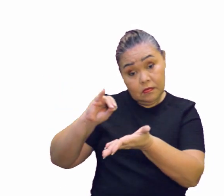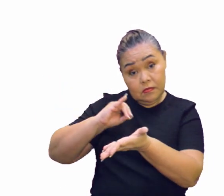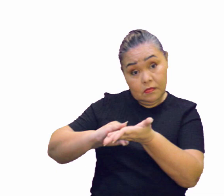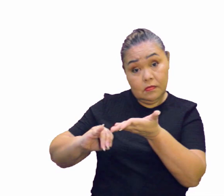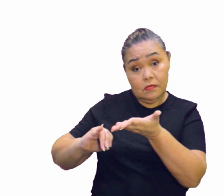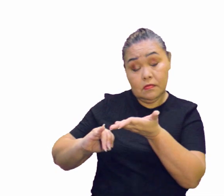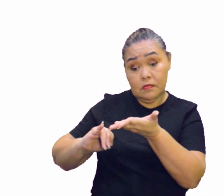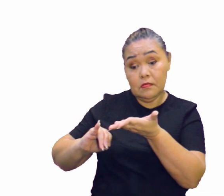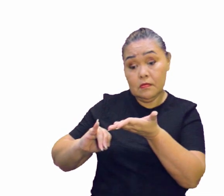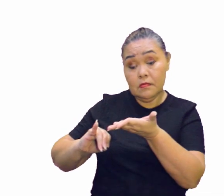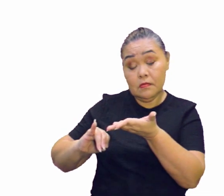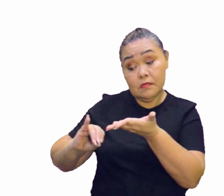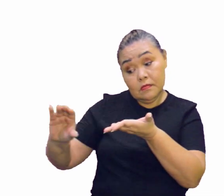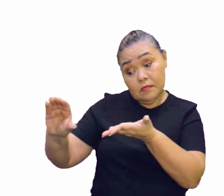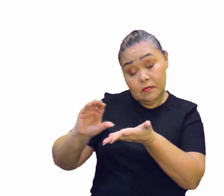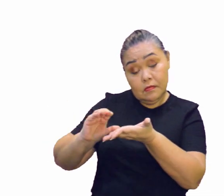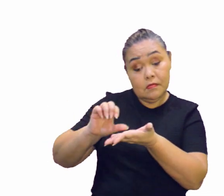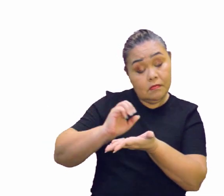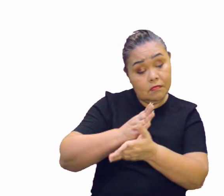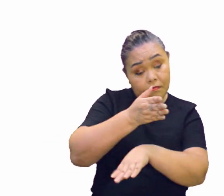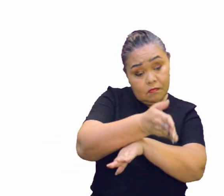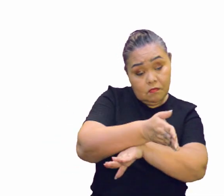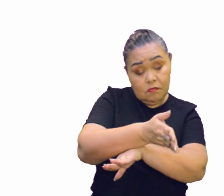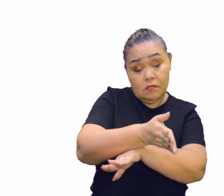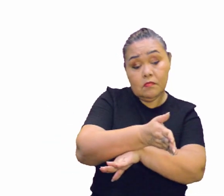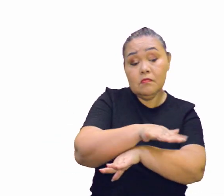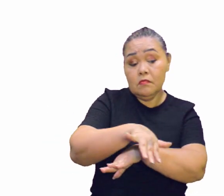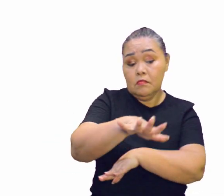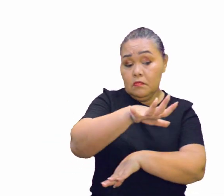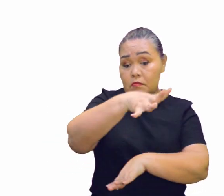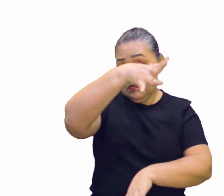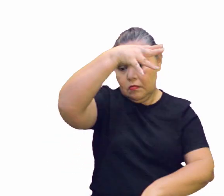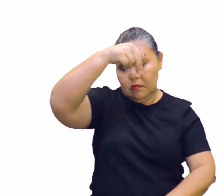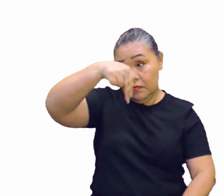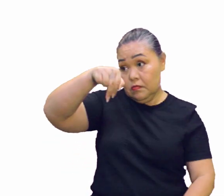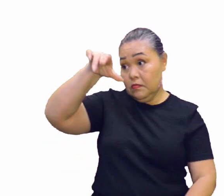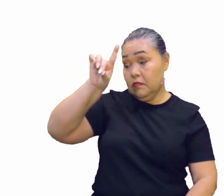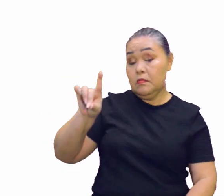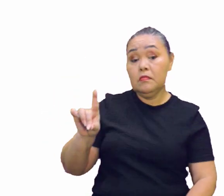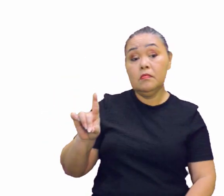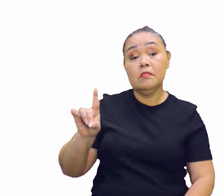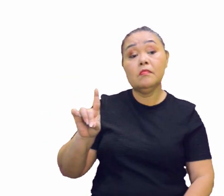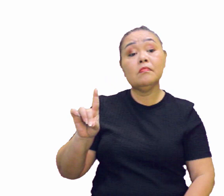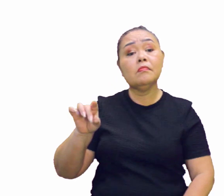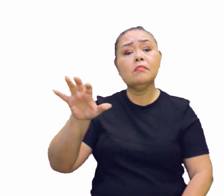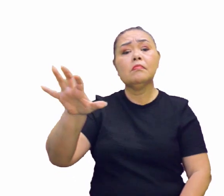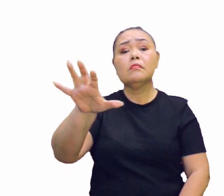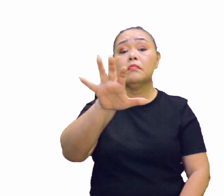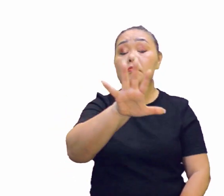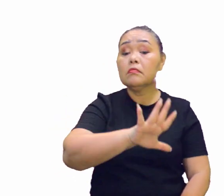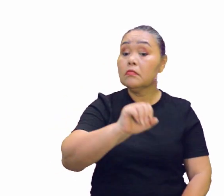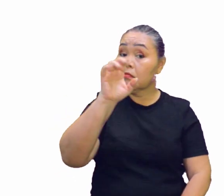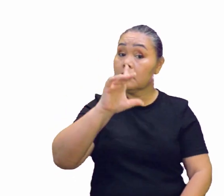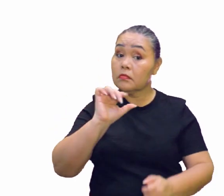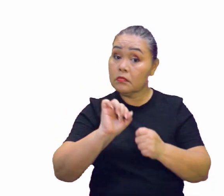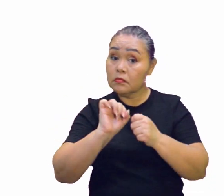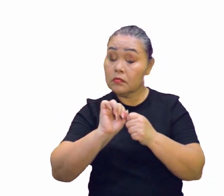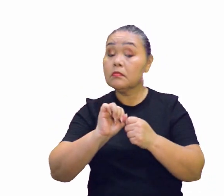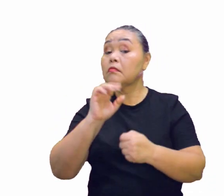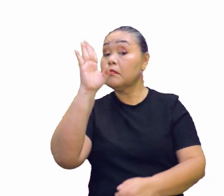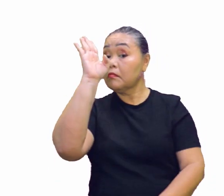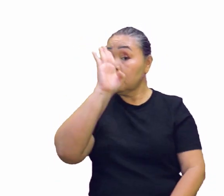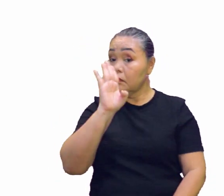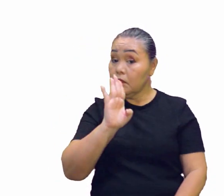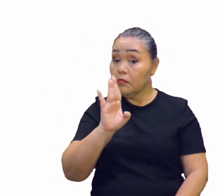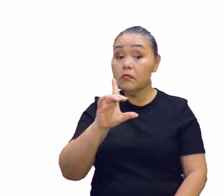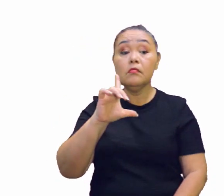de investimento nas áreas, então, no caso da Amazônia e do Nordeste. Os complexos regionais, a regionalização do Brasil